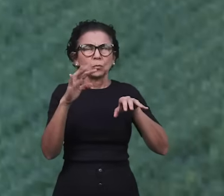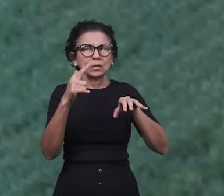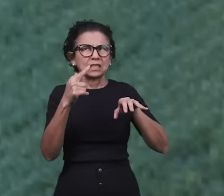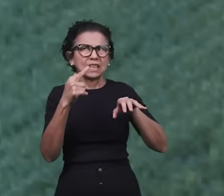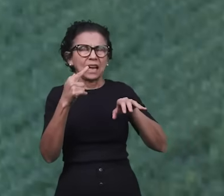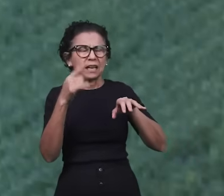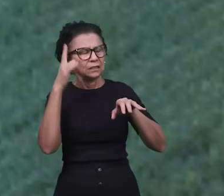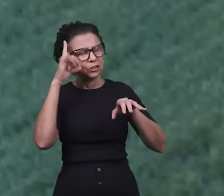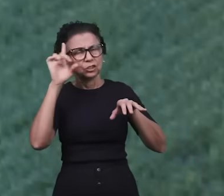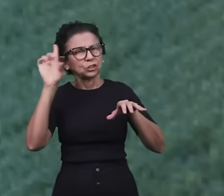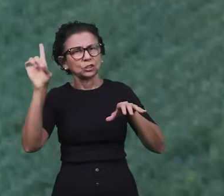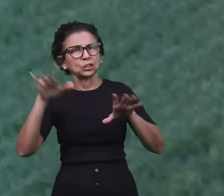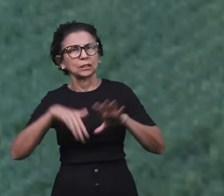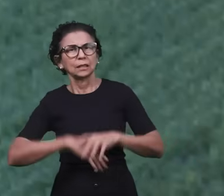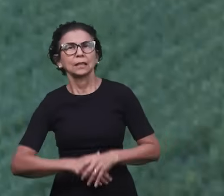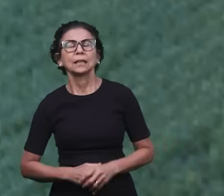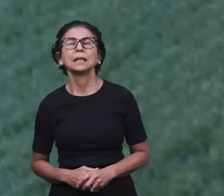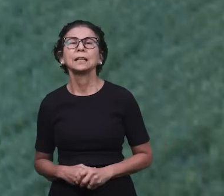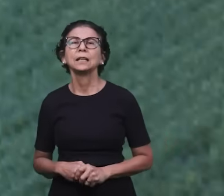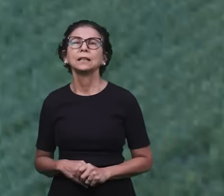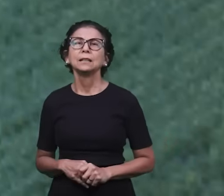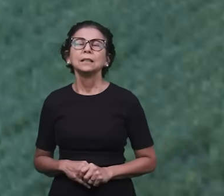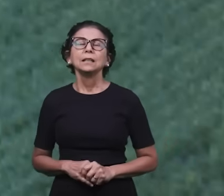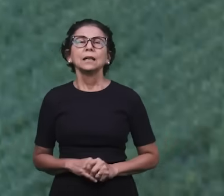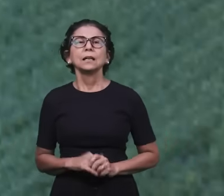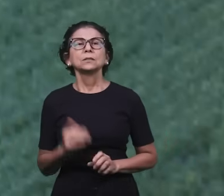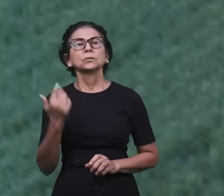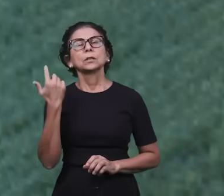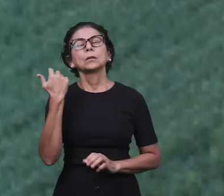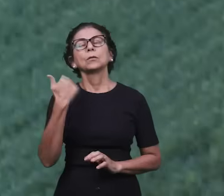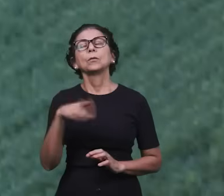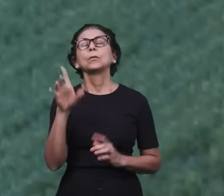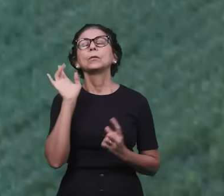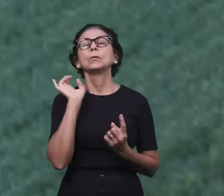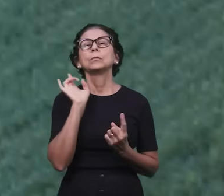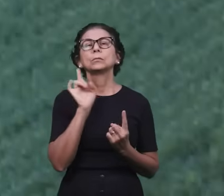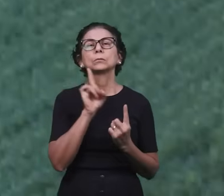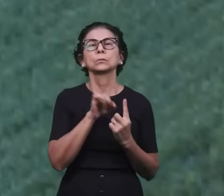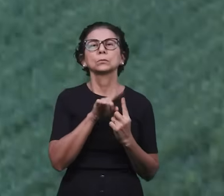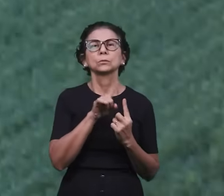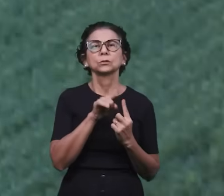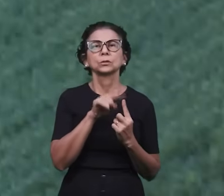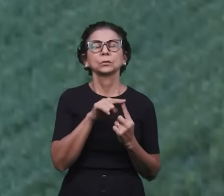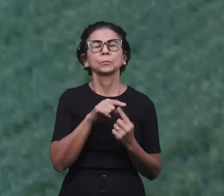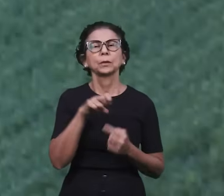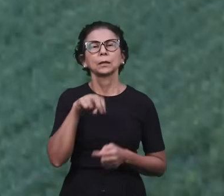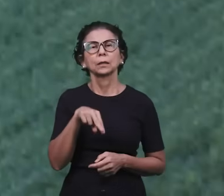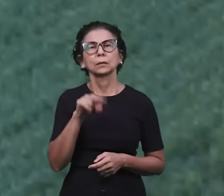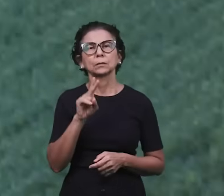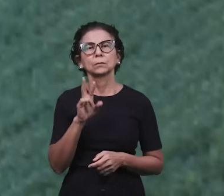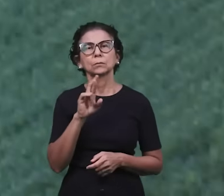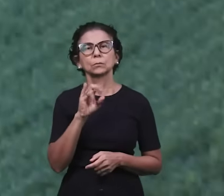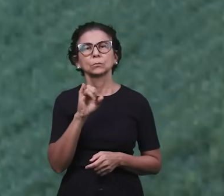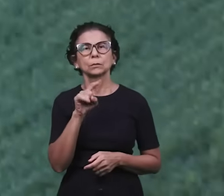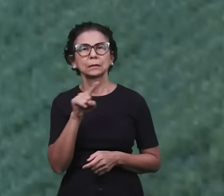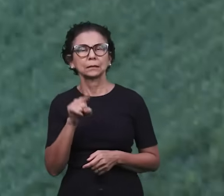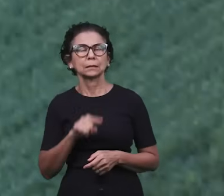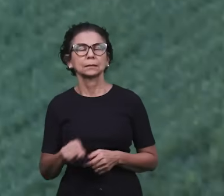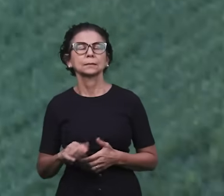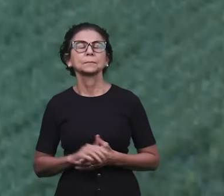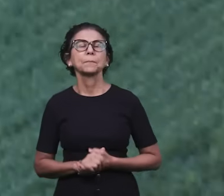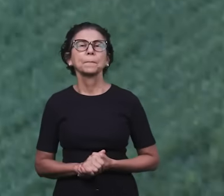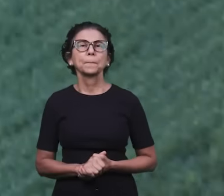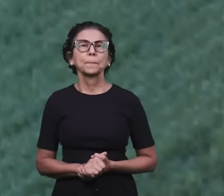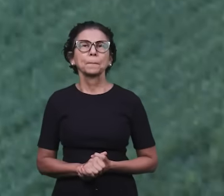morre. Infelizmente, se ela perdeu o ferrão, ela morre. E deixar como detalhe, né? Quando você vê que